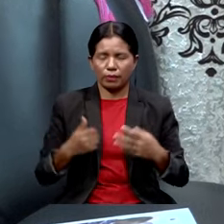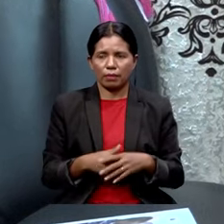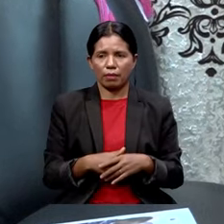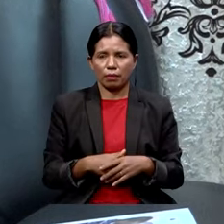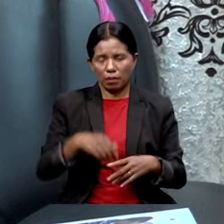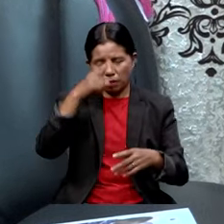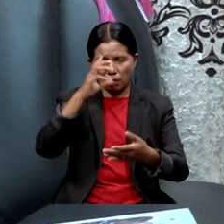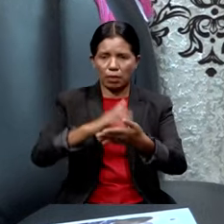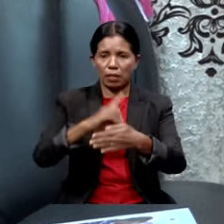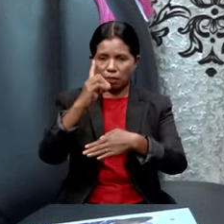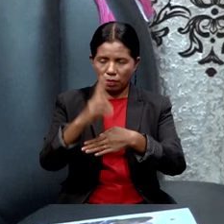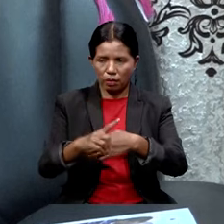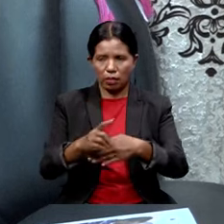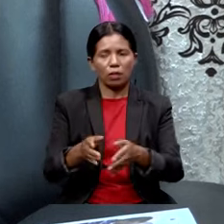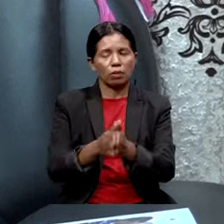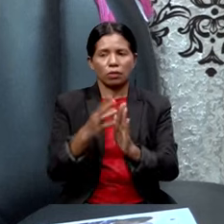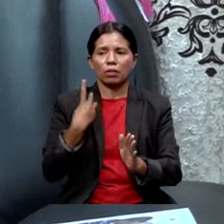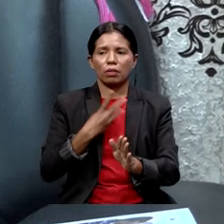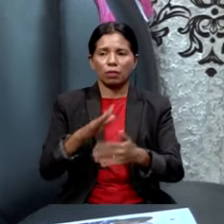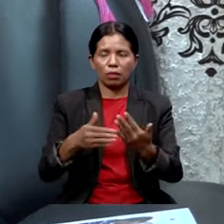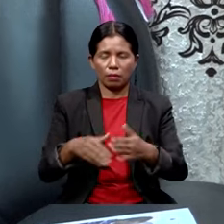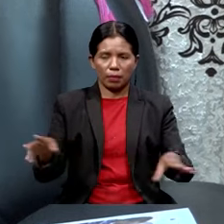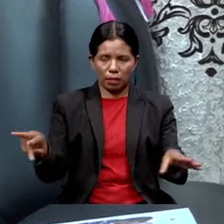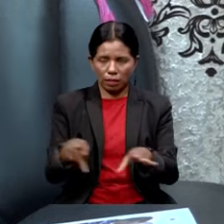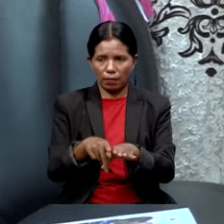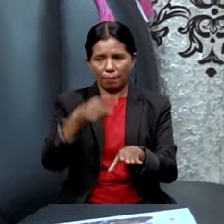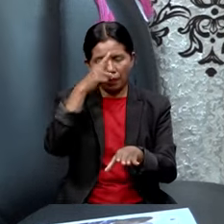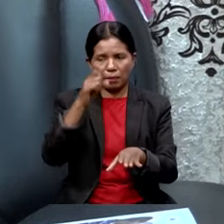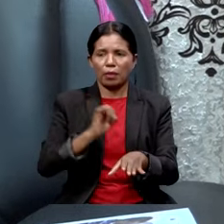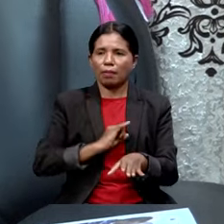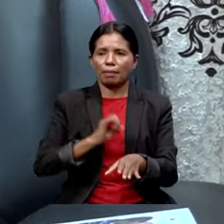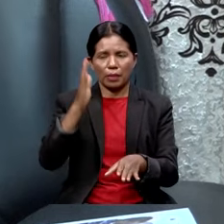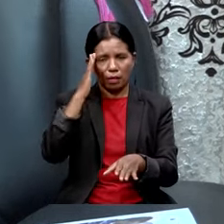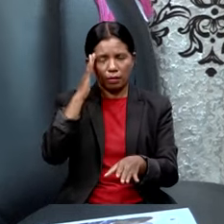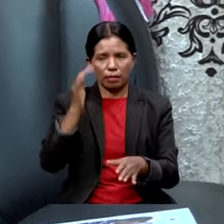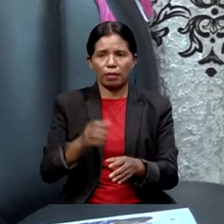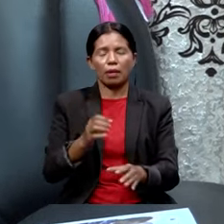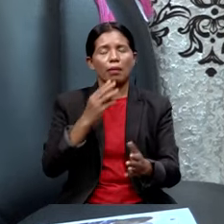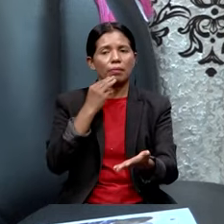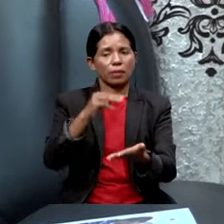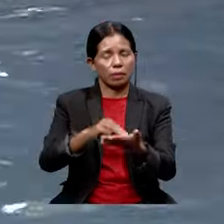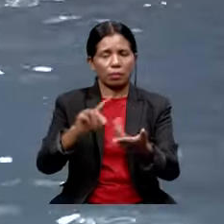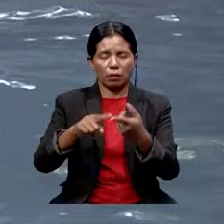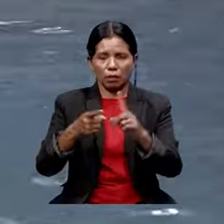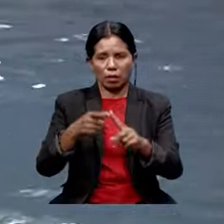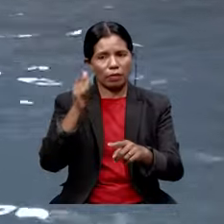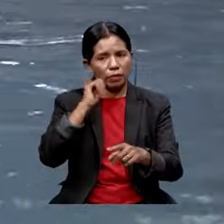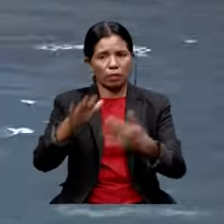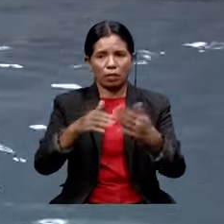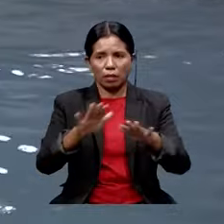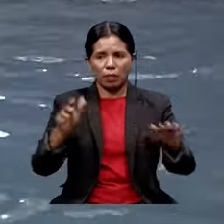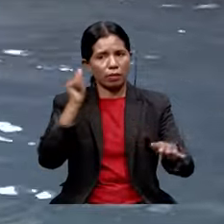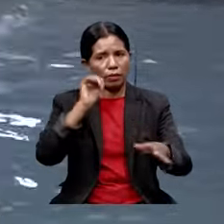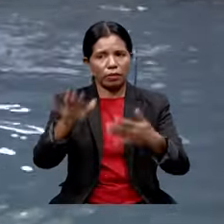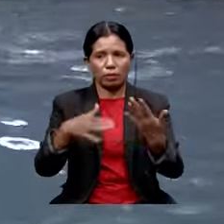tamba desenvolvimento ne requer ita hotu ne participação. Tamba ne ma kaunen mensagem ba fet maluk sira labar feto sira